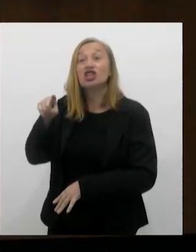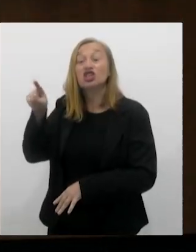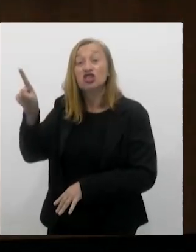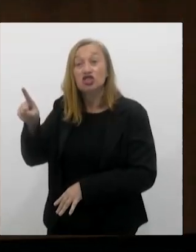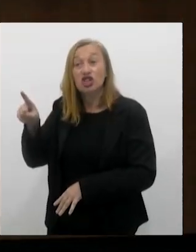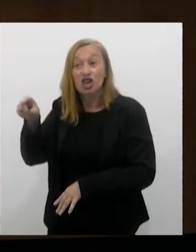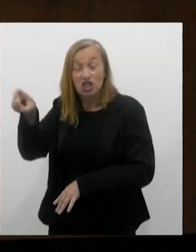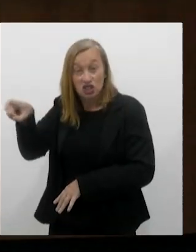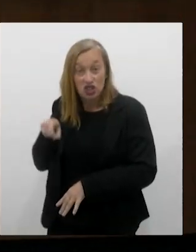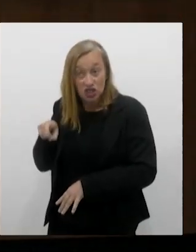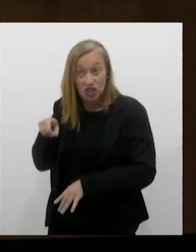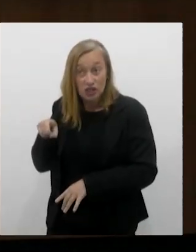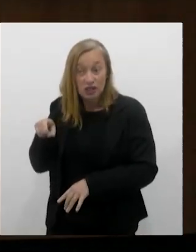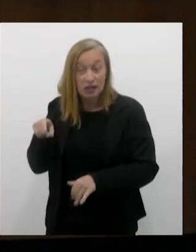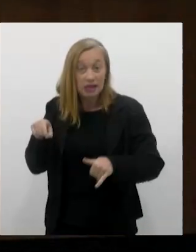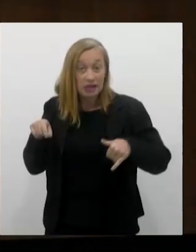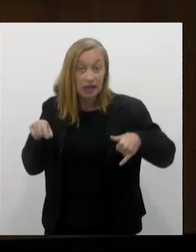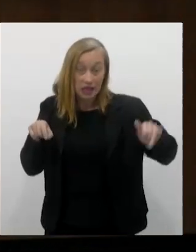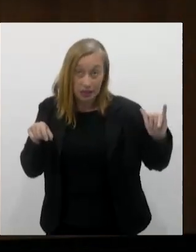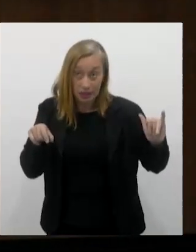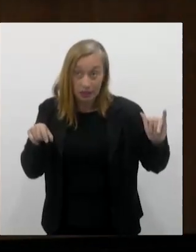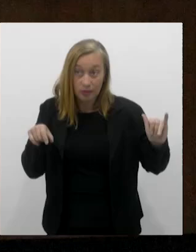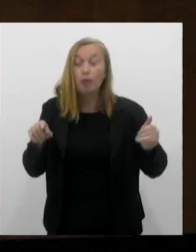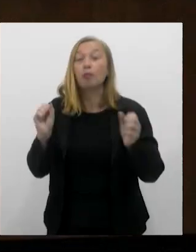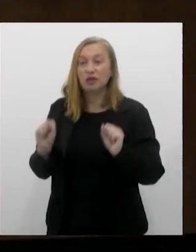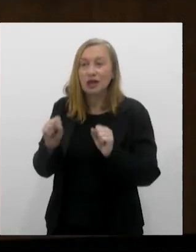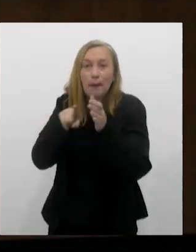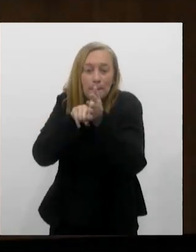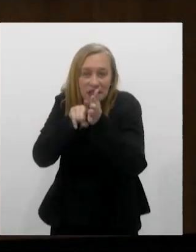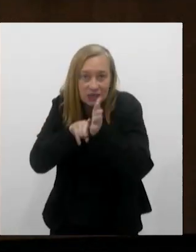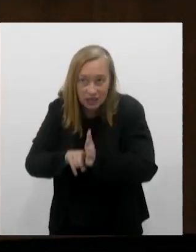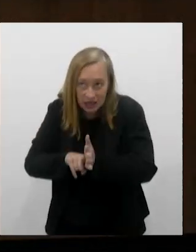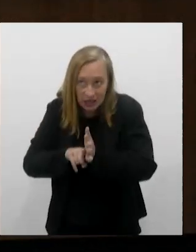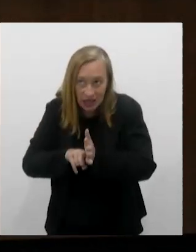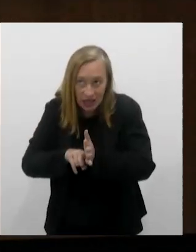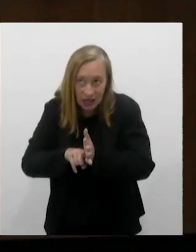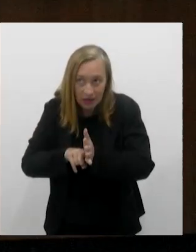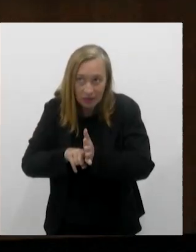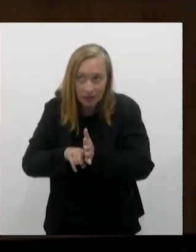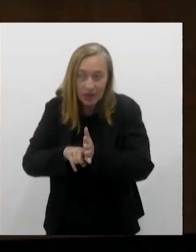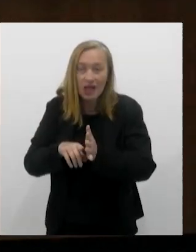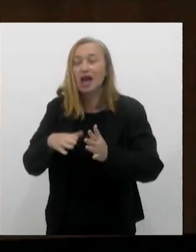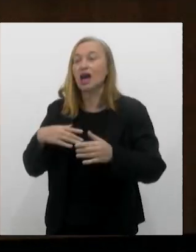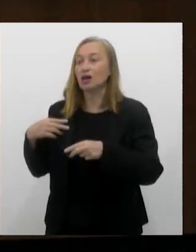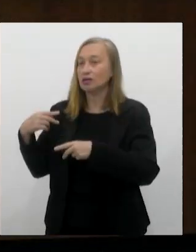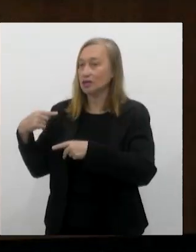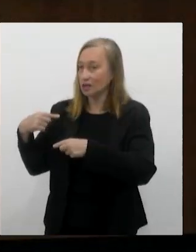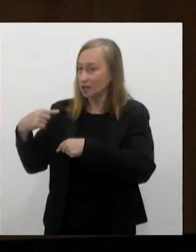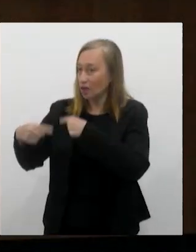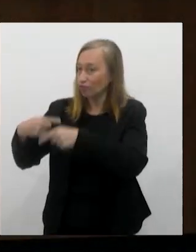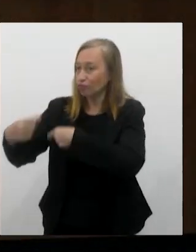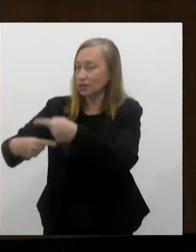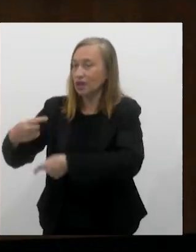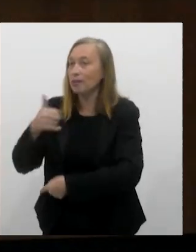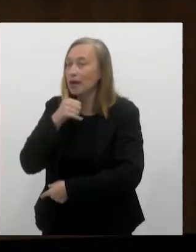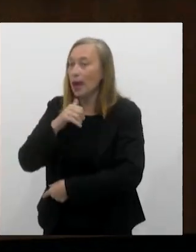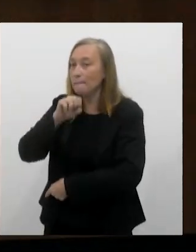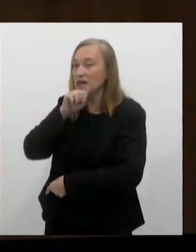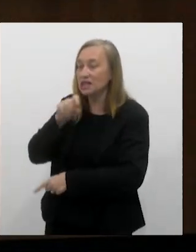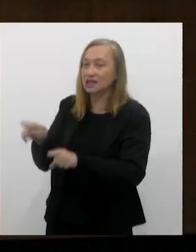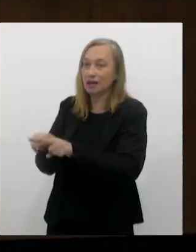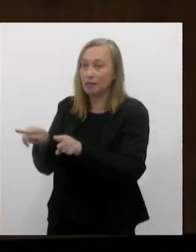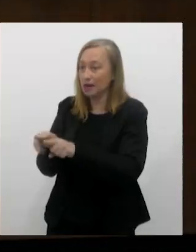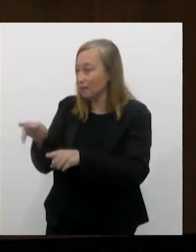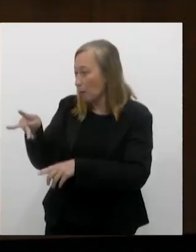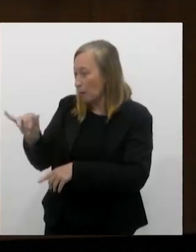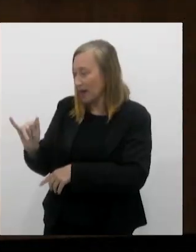disso. Então, podia pesquisar a origem da minha mãe, da família dela, e do meu pai.